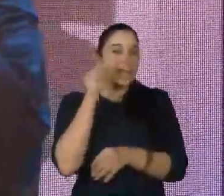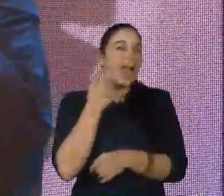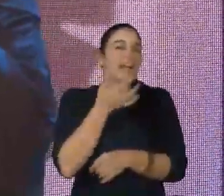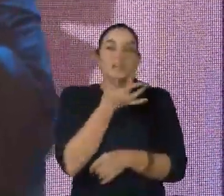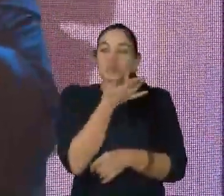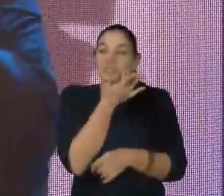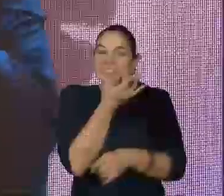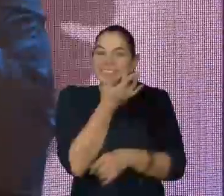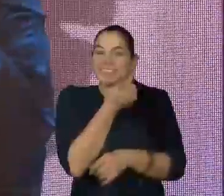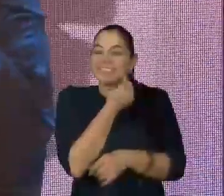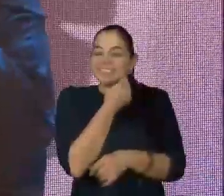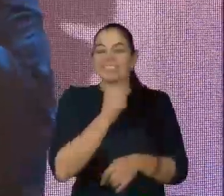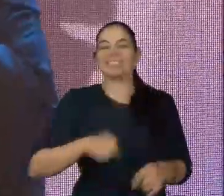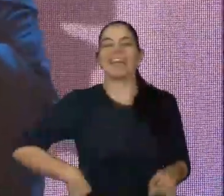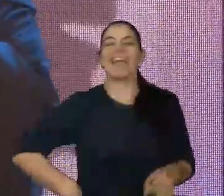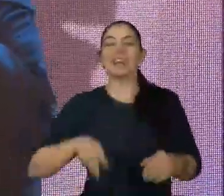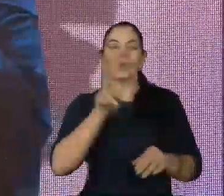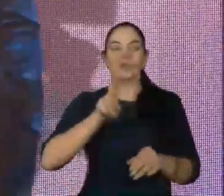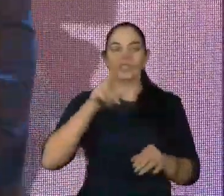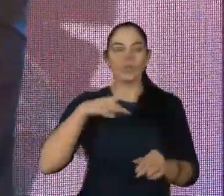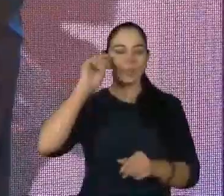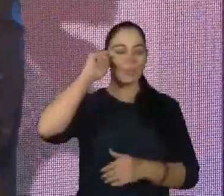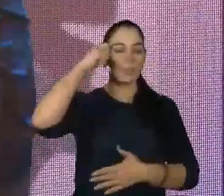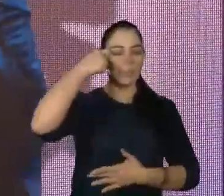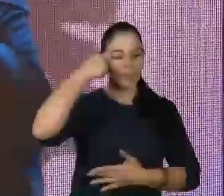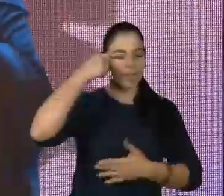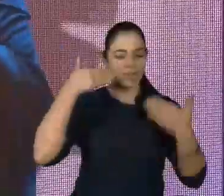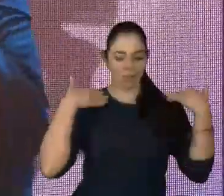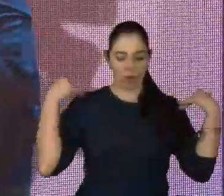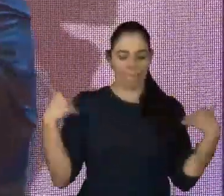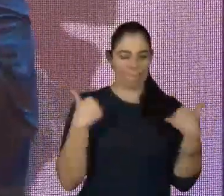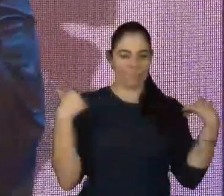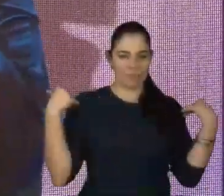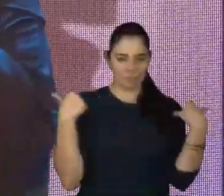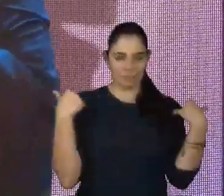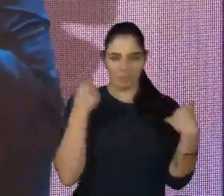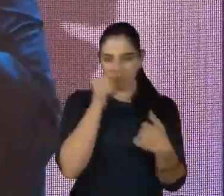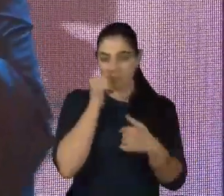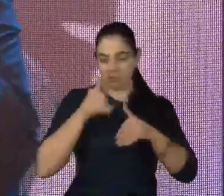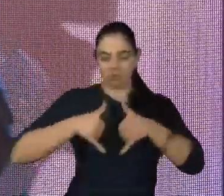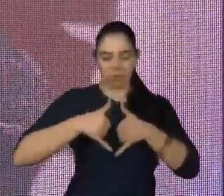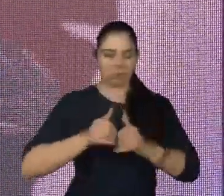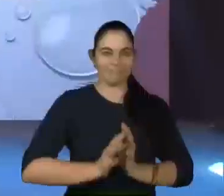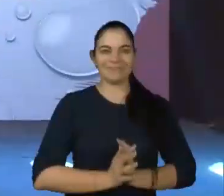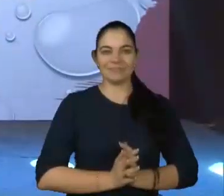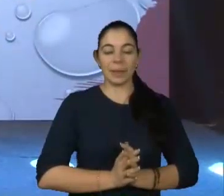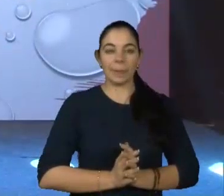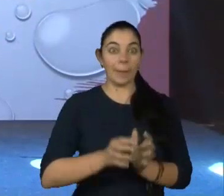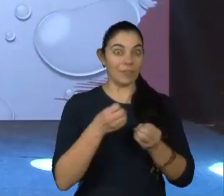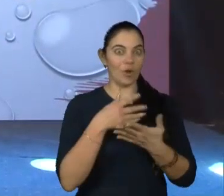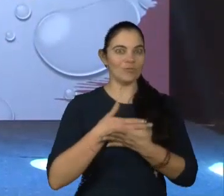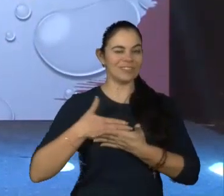do lado esquerdo. Estou usando uma roupa preta, com os ombros de fora e um saltinho. Então, bora